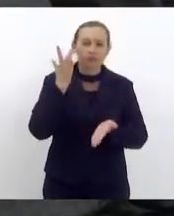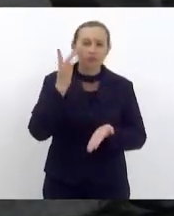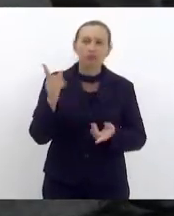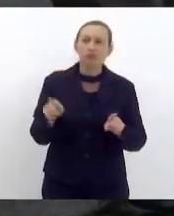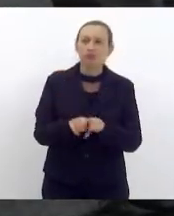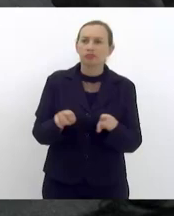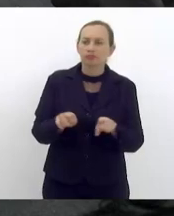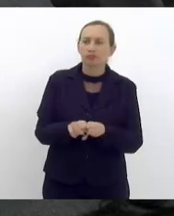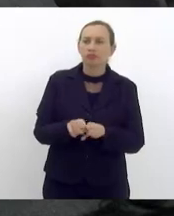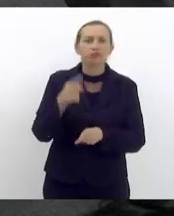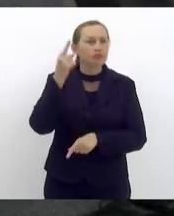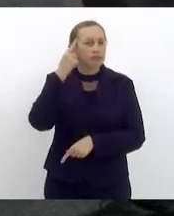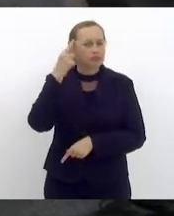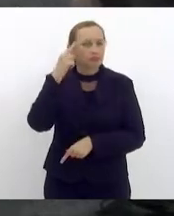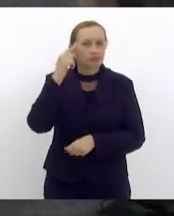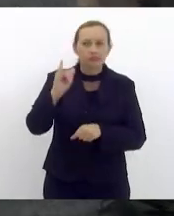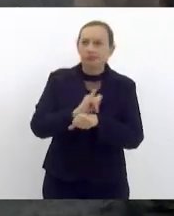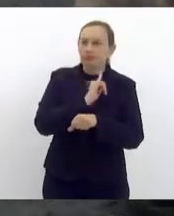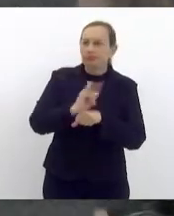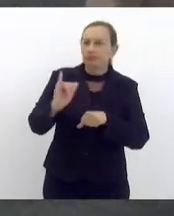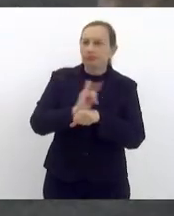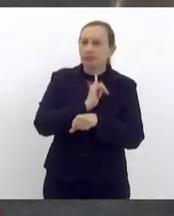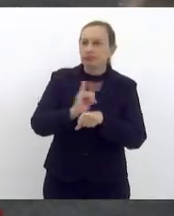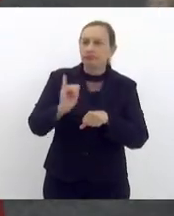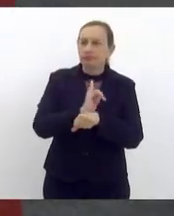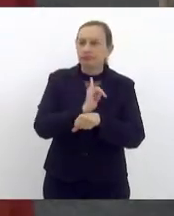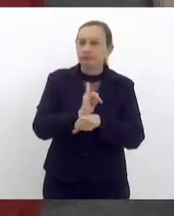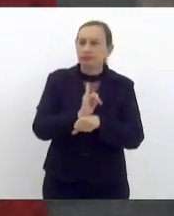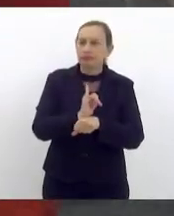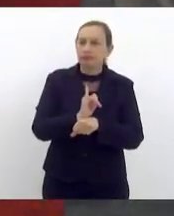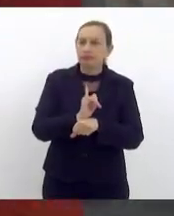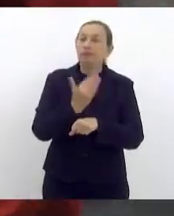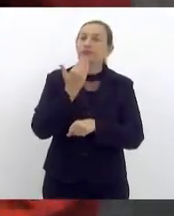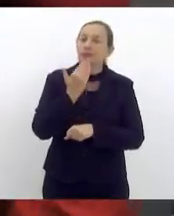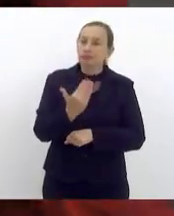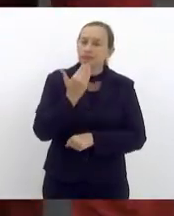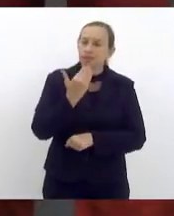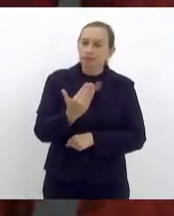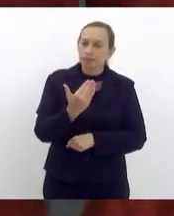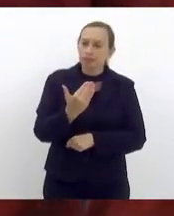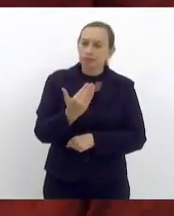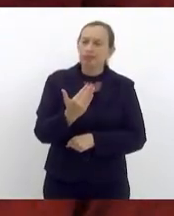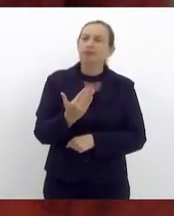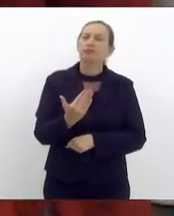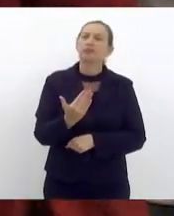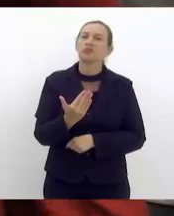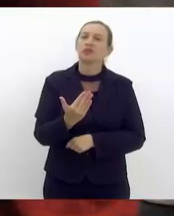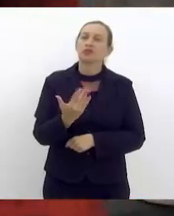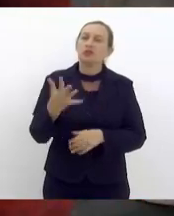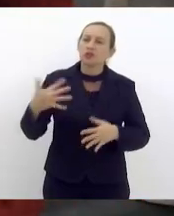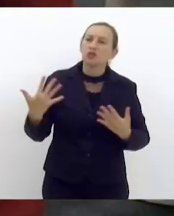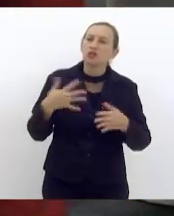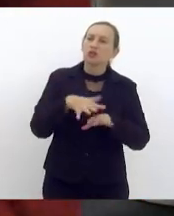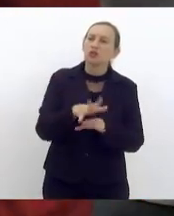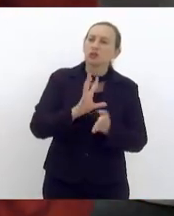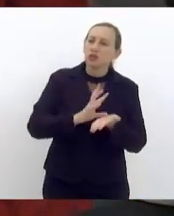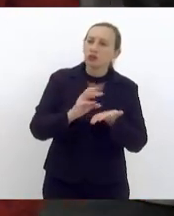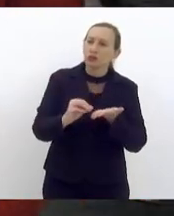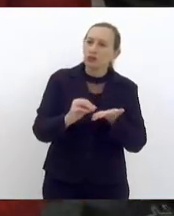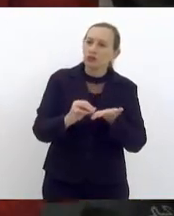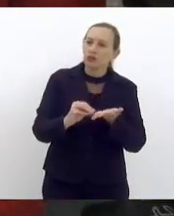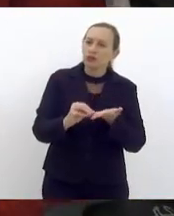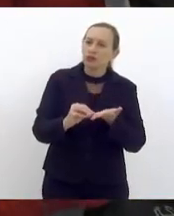vale também a gente pensar numa estratégia dos pedidos né das solicitações de inclusão de alta